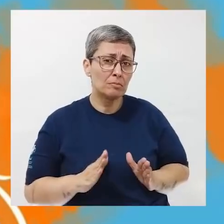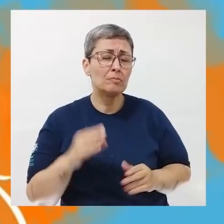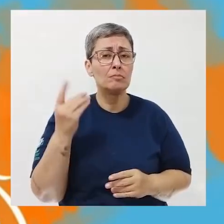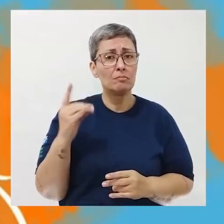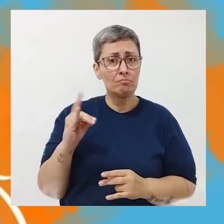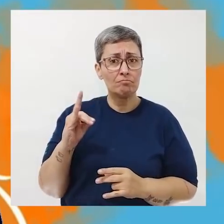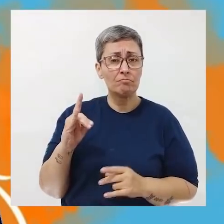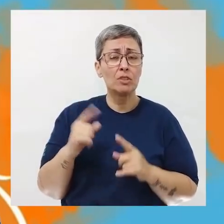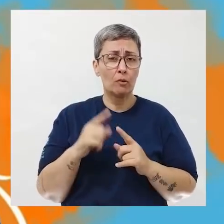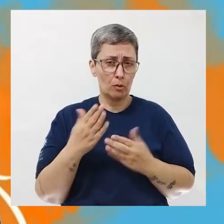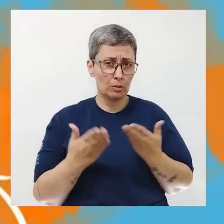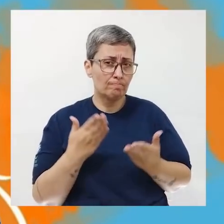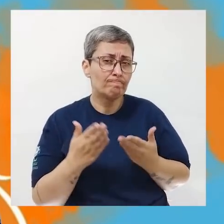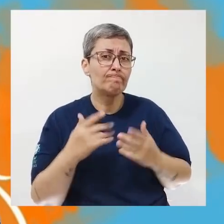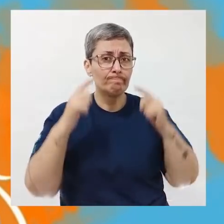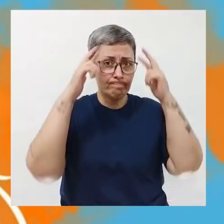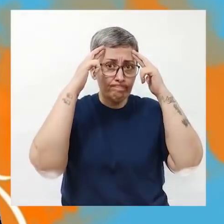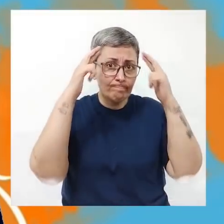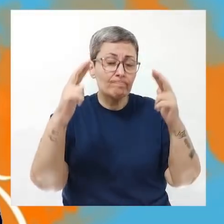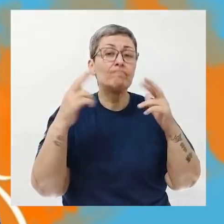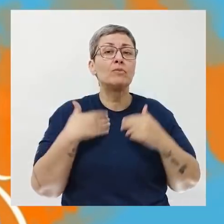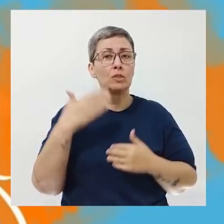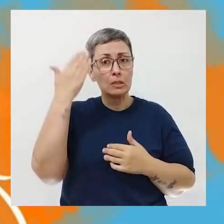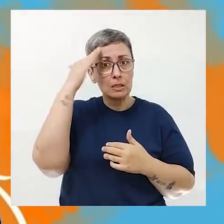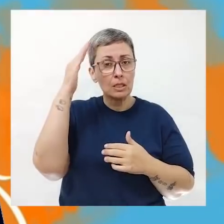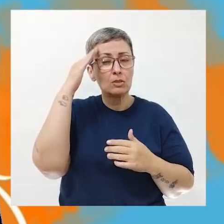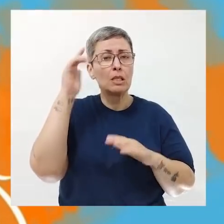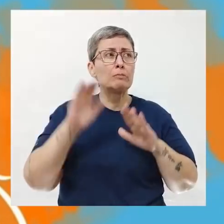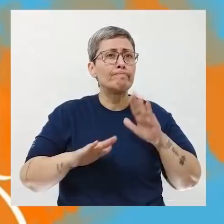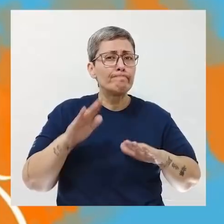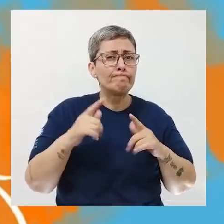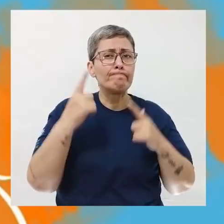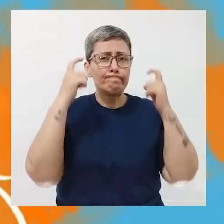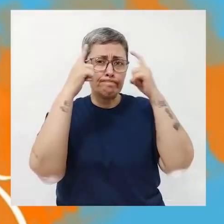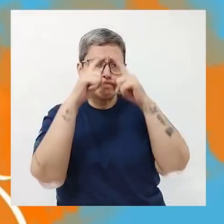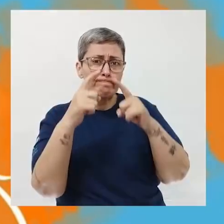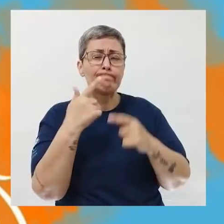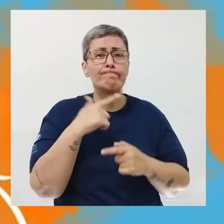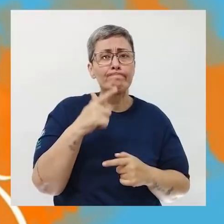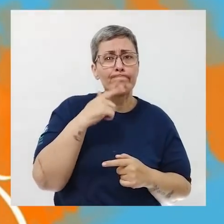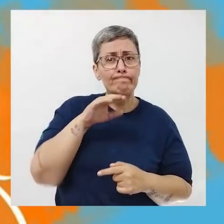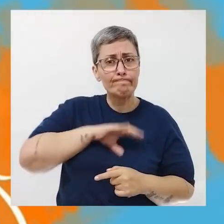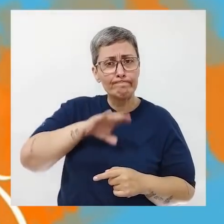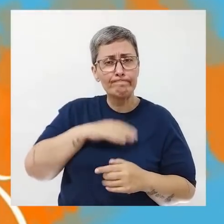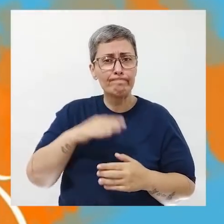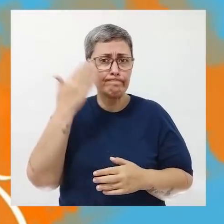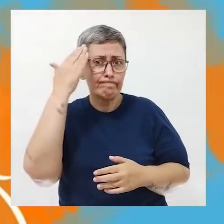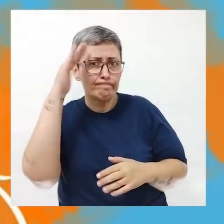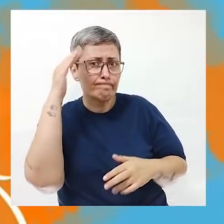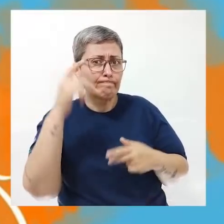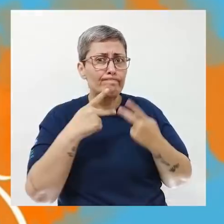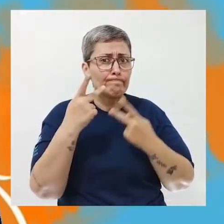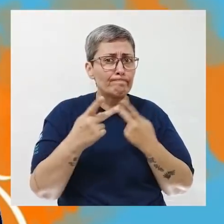bolivianas? Você trata elas com respeito e entende que elas às vezes têm dificuldades de falar o nosso idioma e de entender o